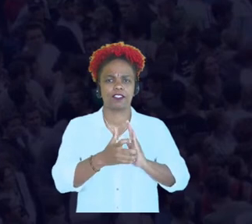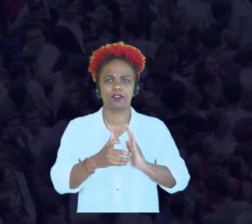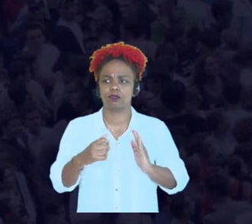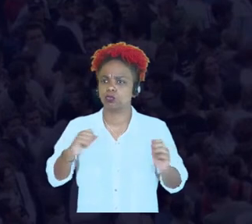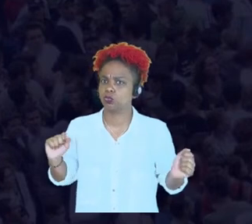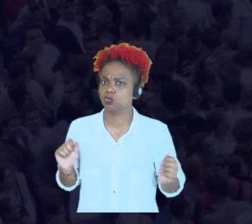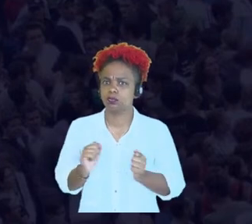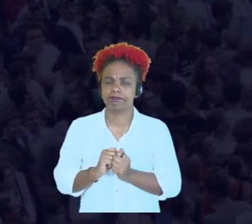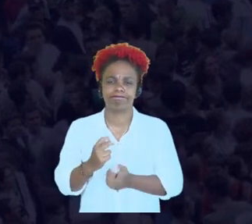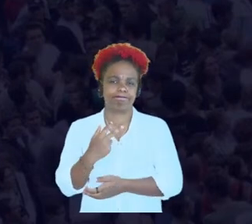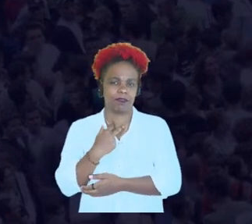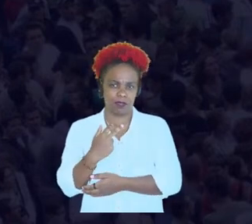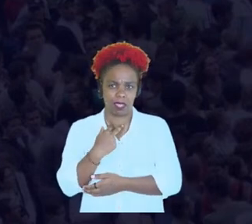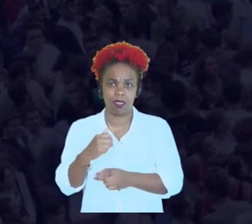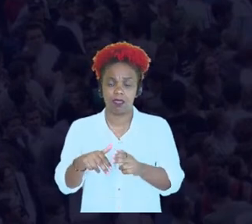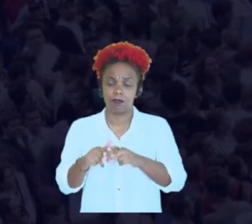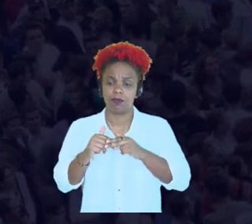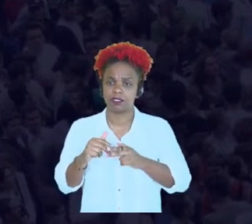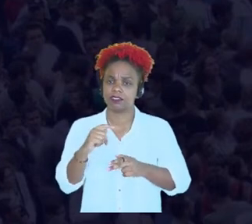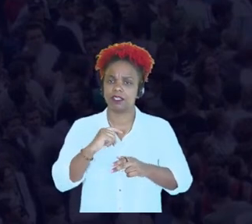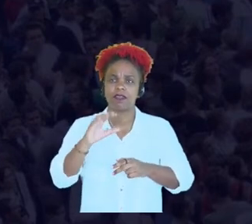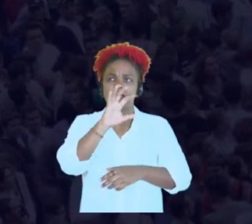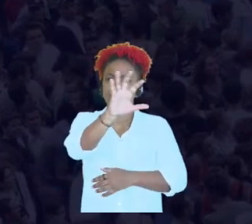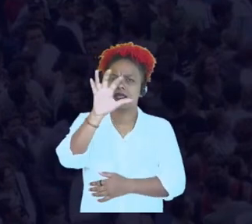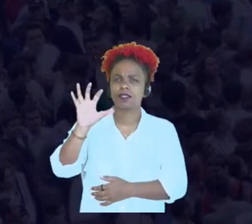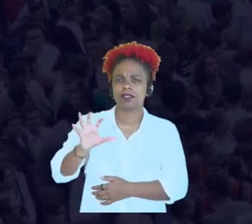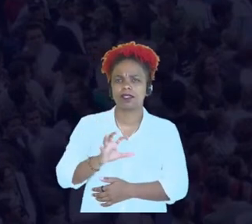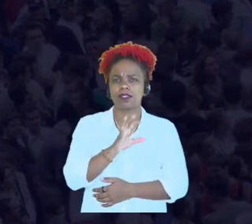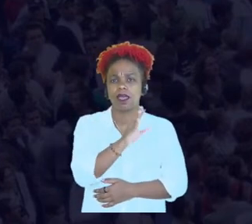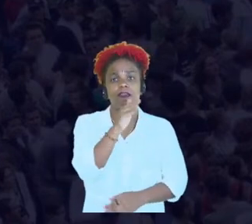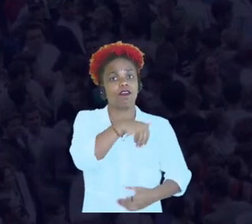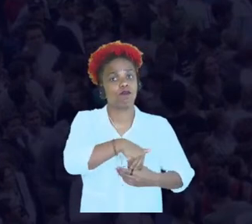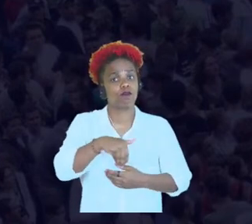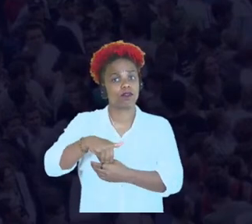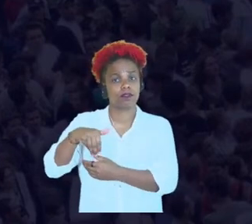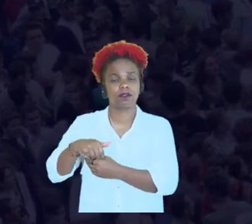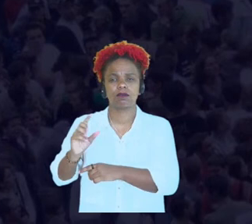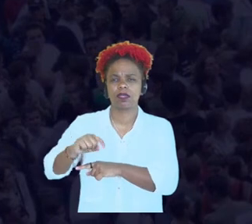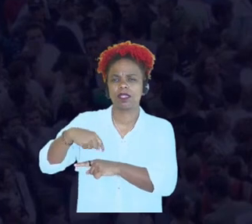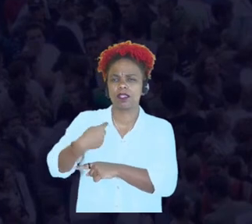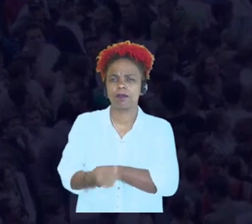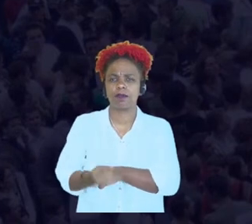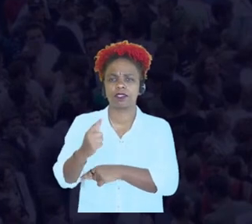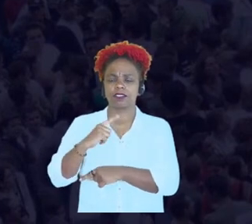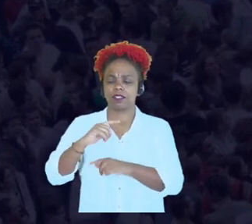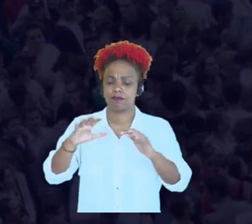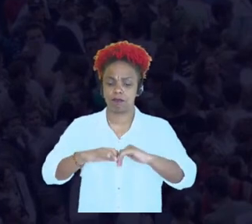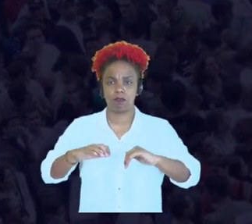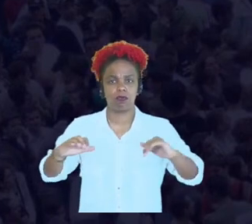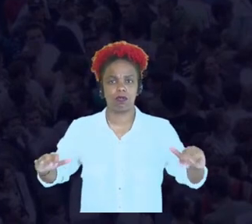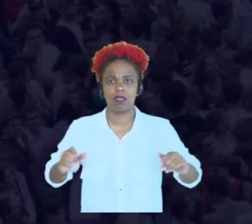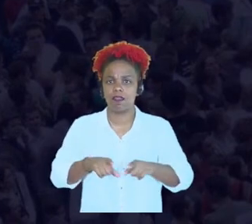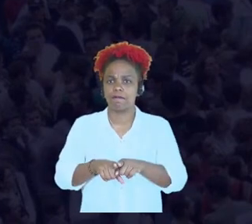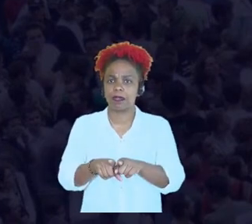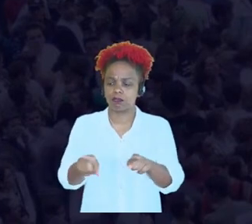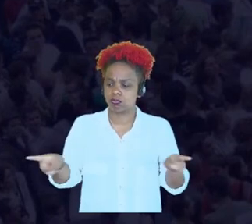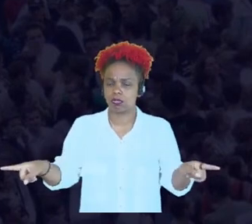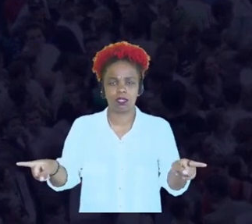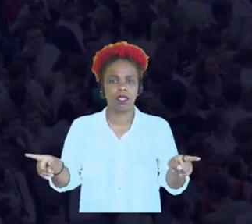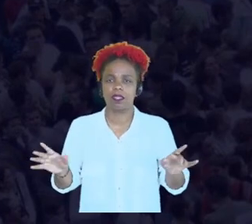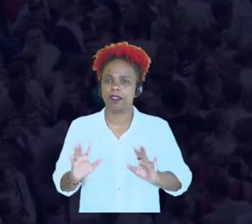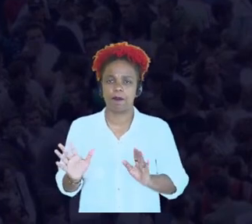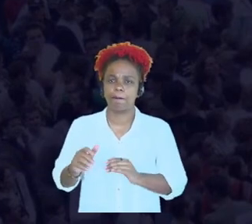juntar somente a nível regional e somente para as eleições e depois desfazer essas parcerias no